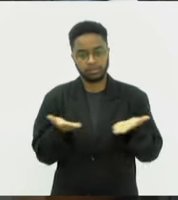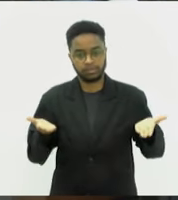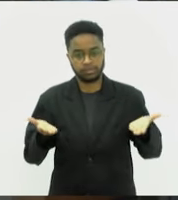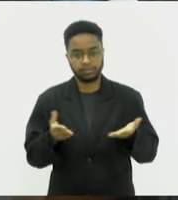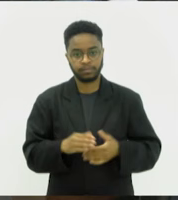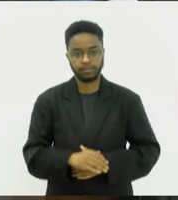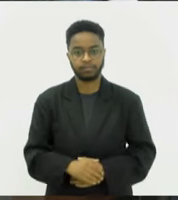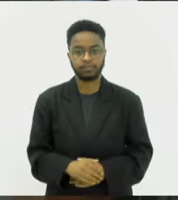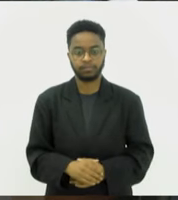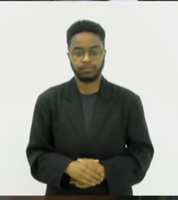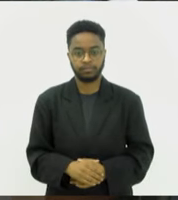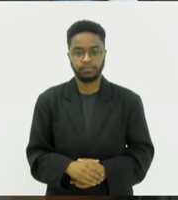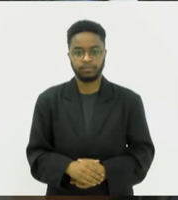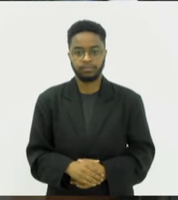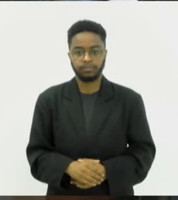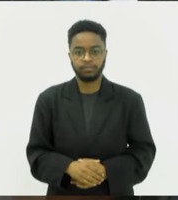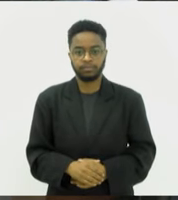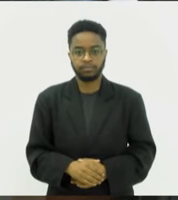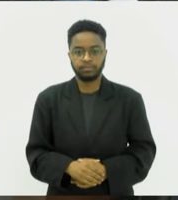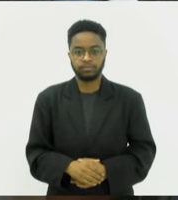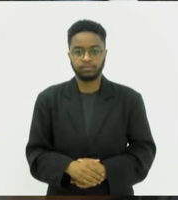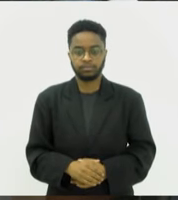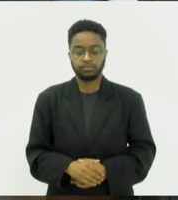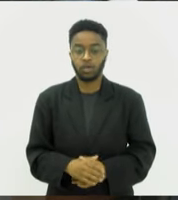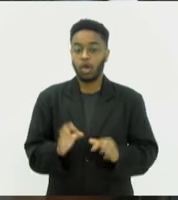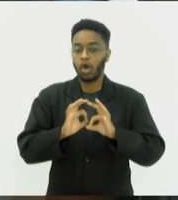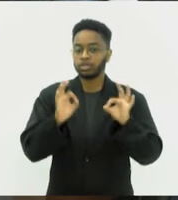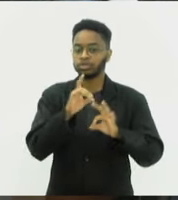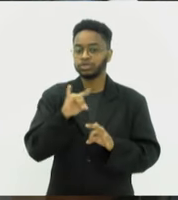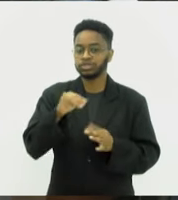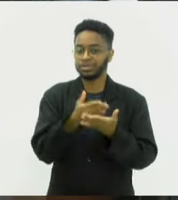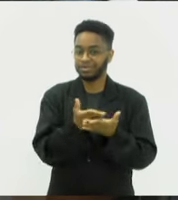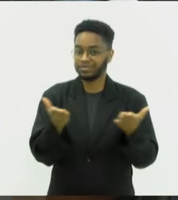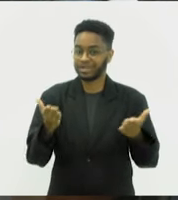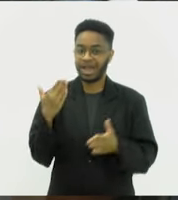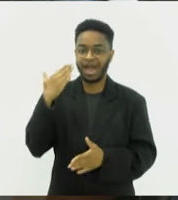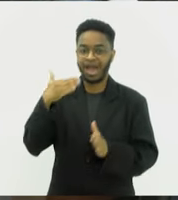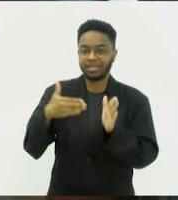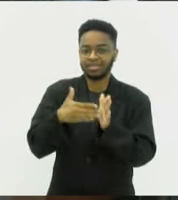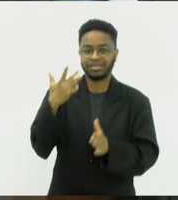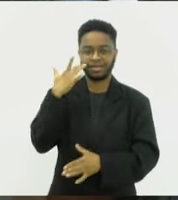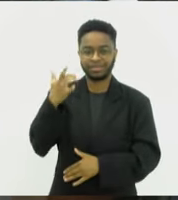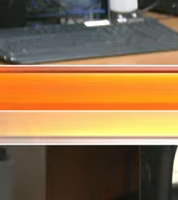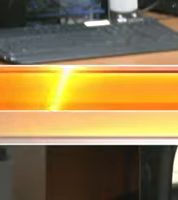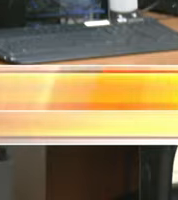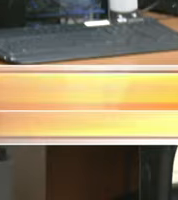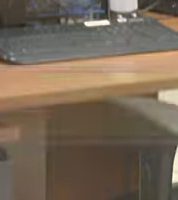tvalerj@alerj.rj.gov.br. Um ótimo dia para você e até amanhã.